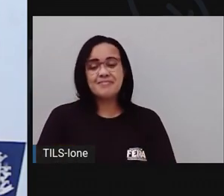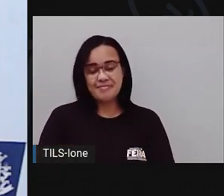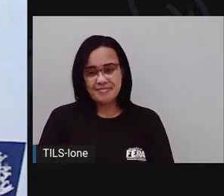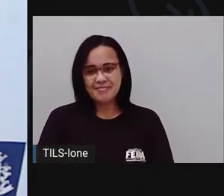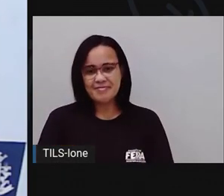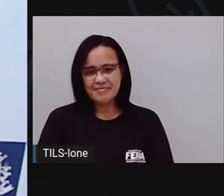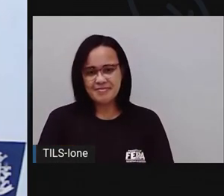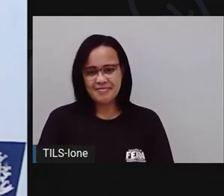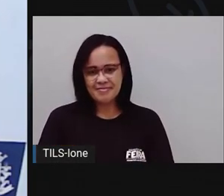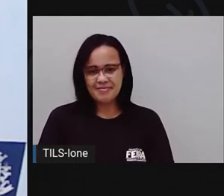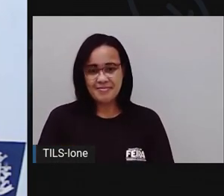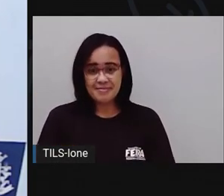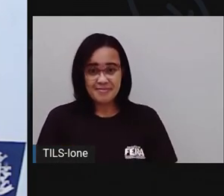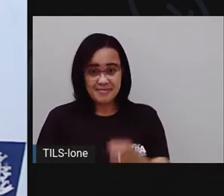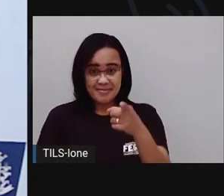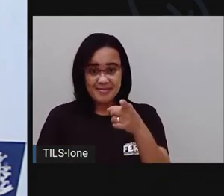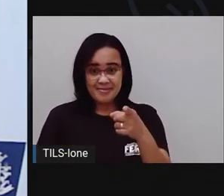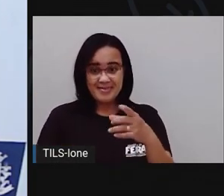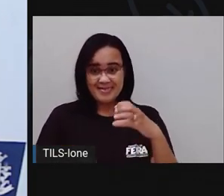Ó.